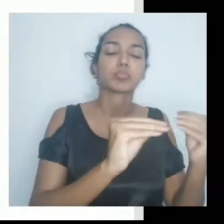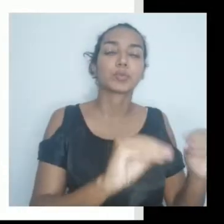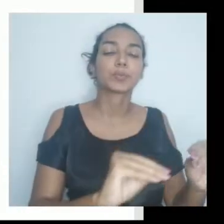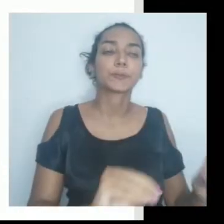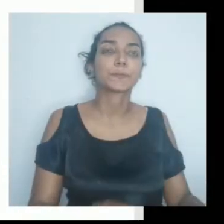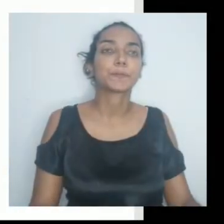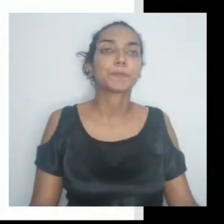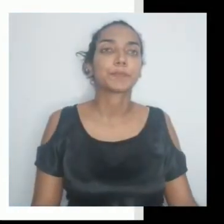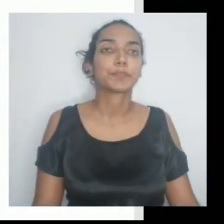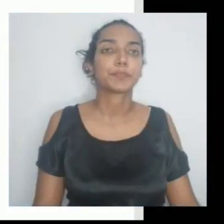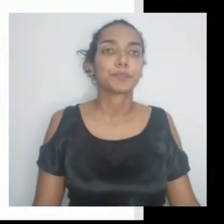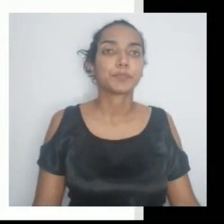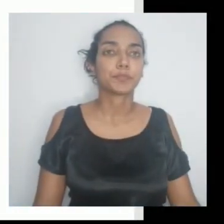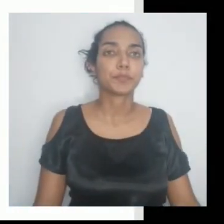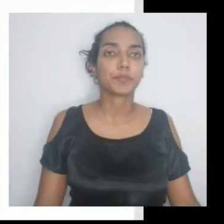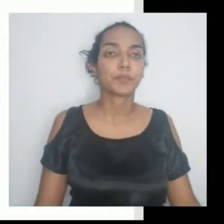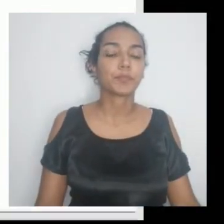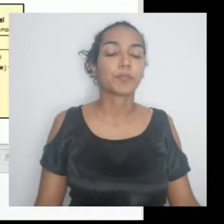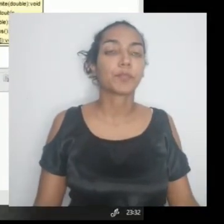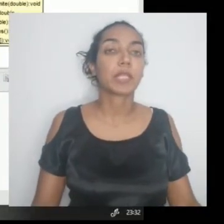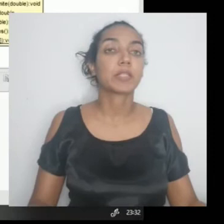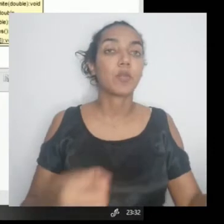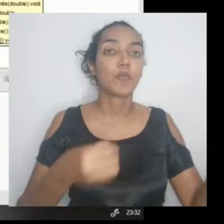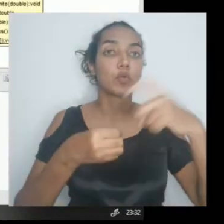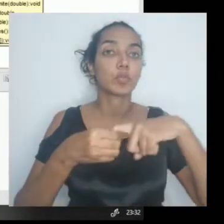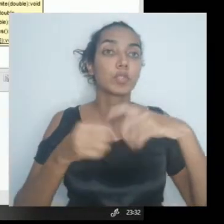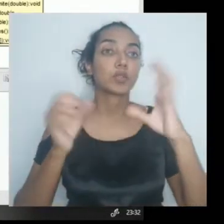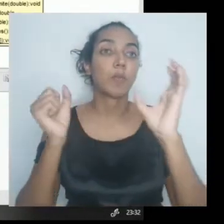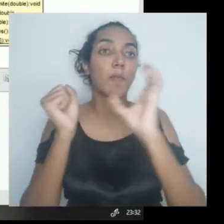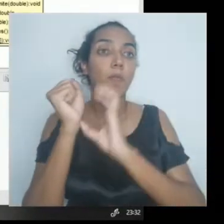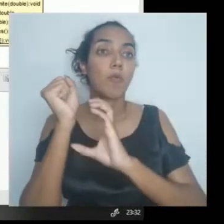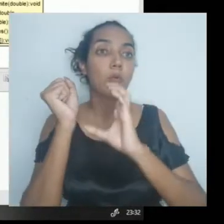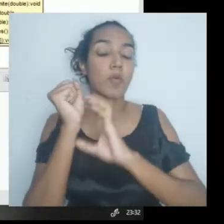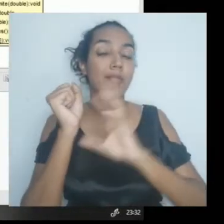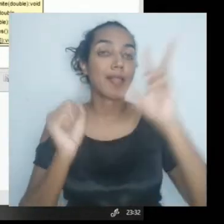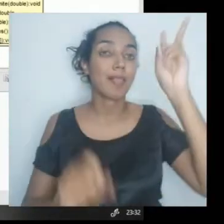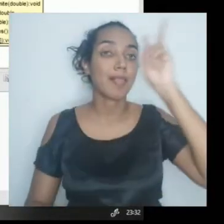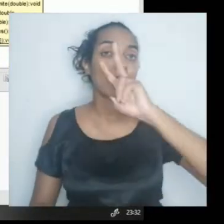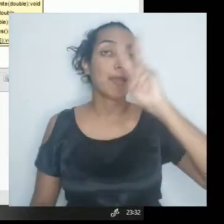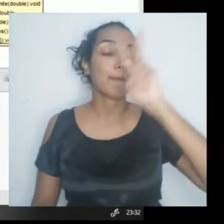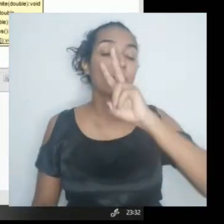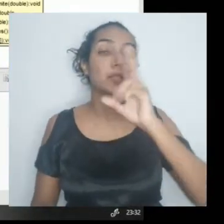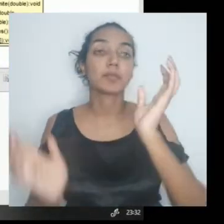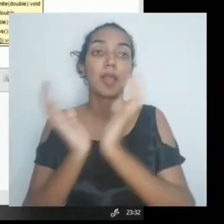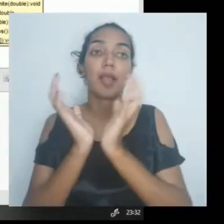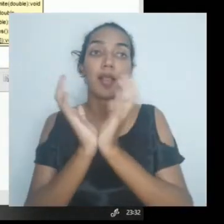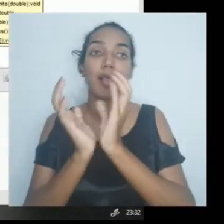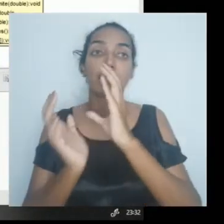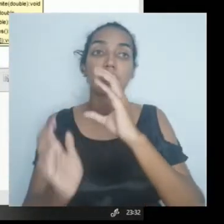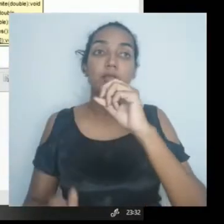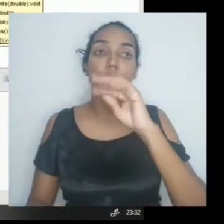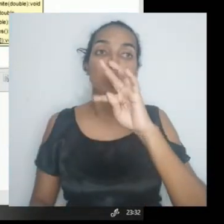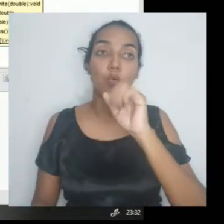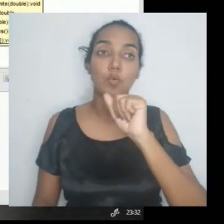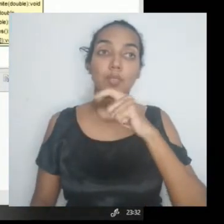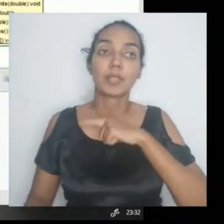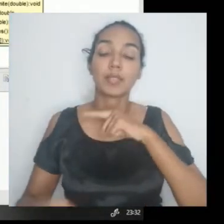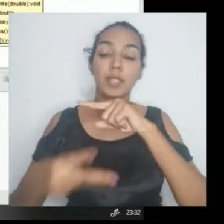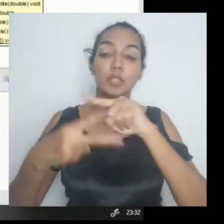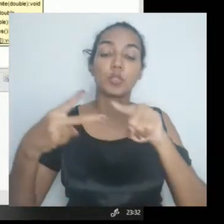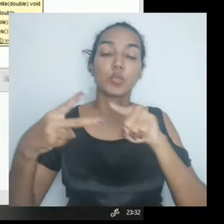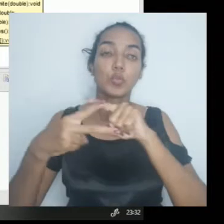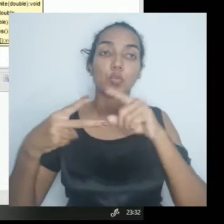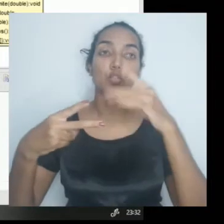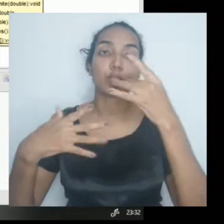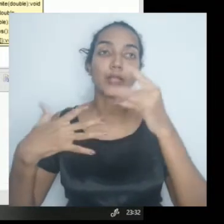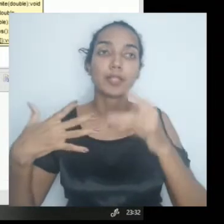Então, voltando aqui para o nosso código e lembrando da especificação da classe conta, a classe conta ela tem dois atributos e tem um construtor.